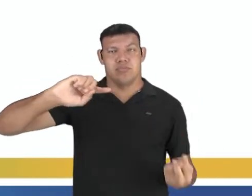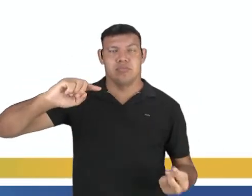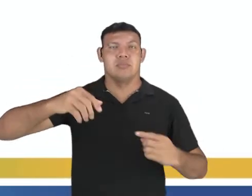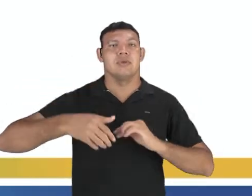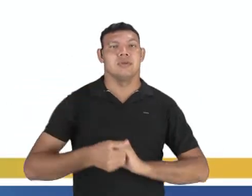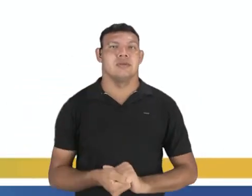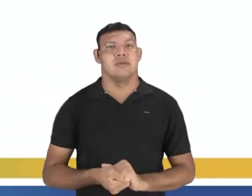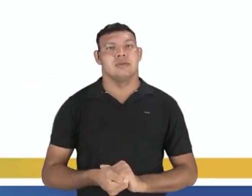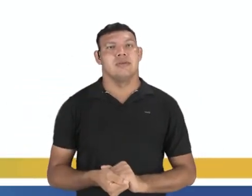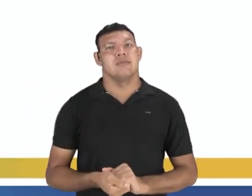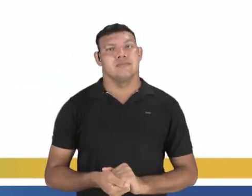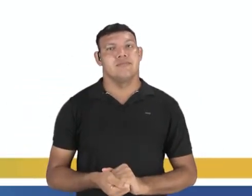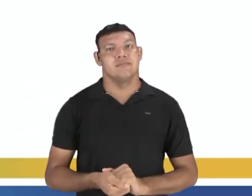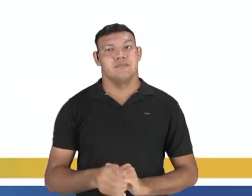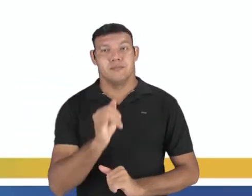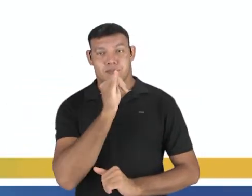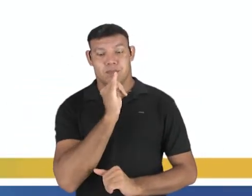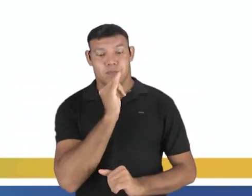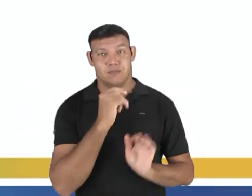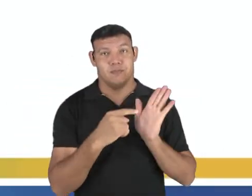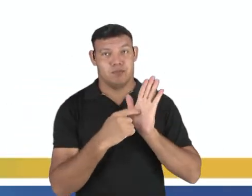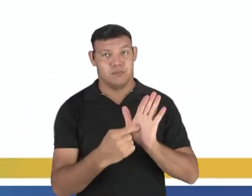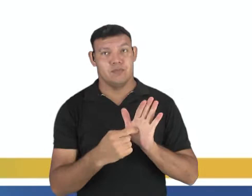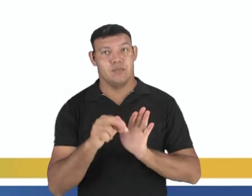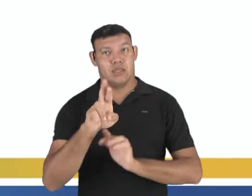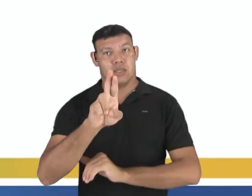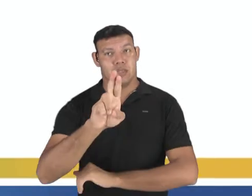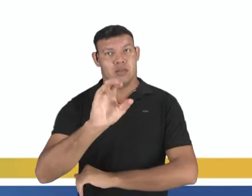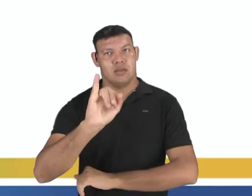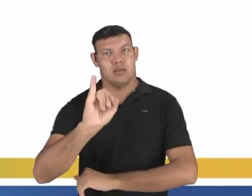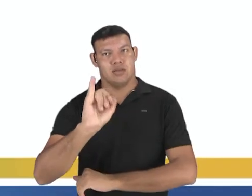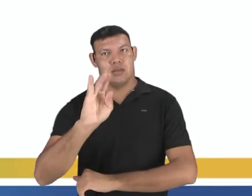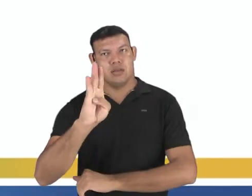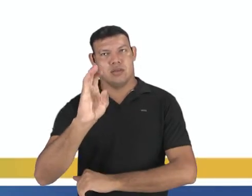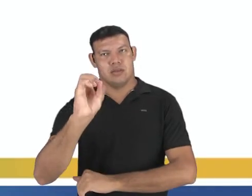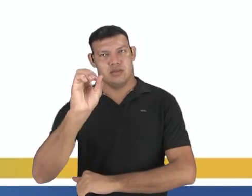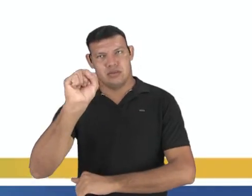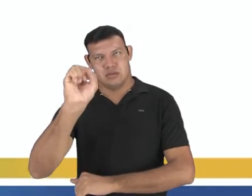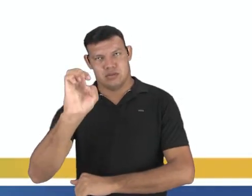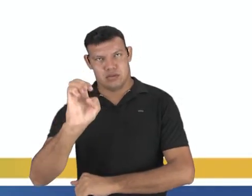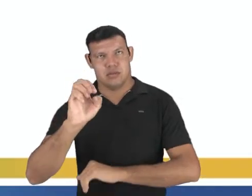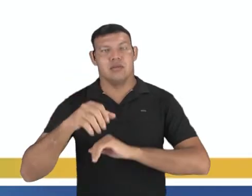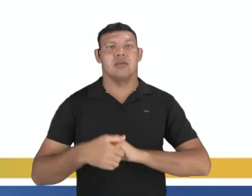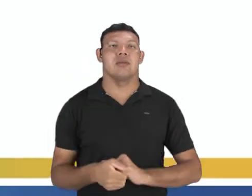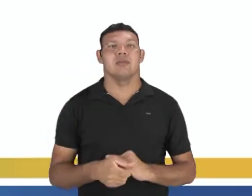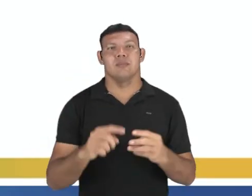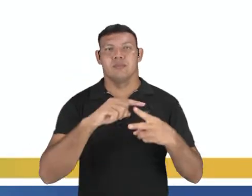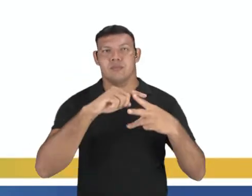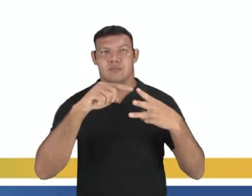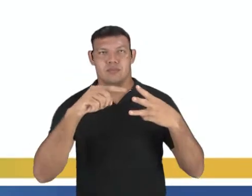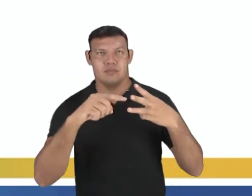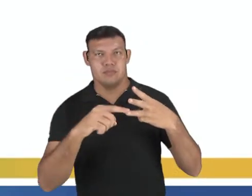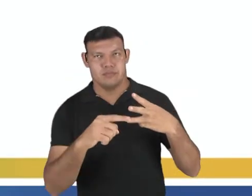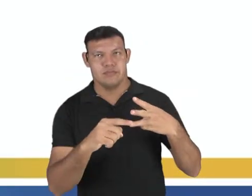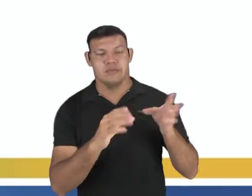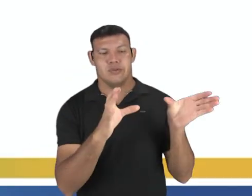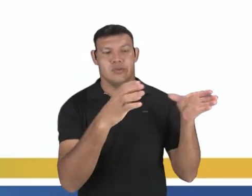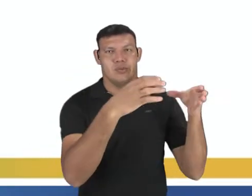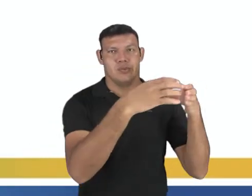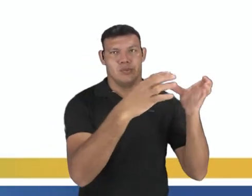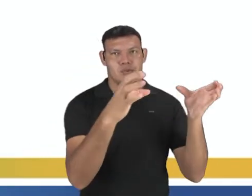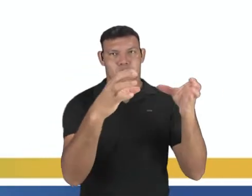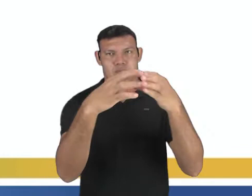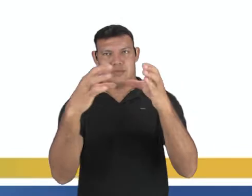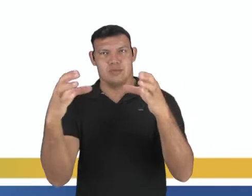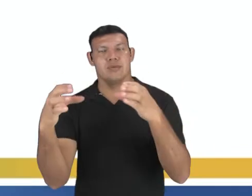Nesse caso, é a ribose. Ela possui também 3 grupos fosfato, ou seja, ela possui 3